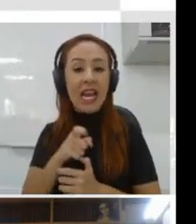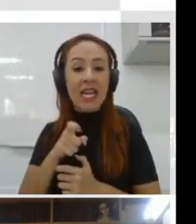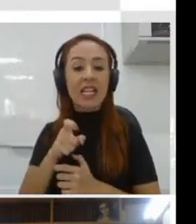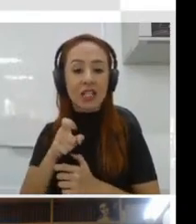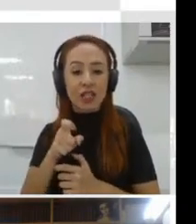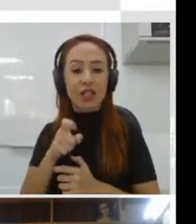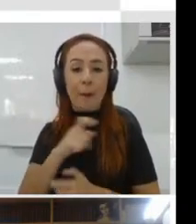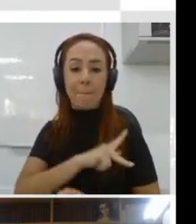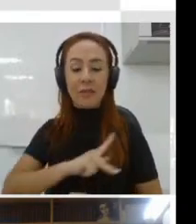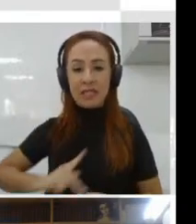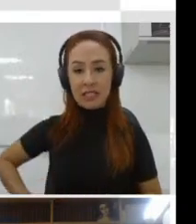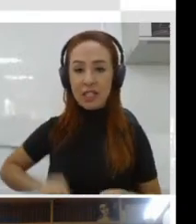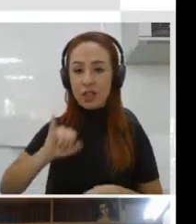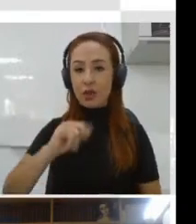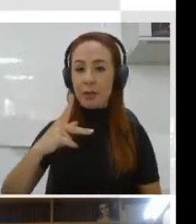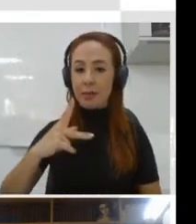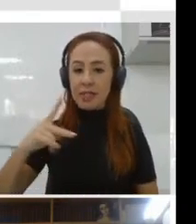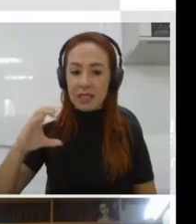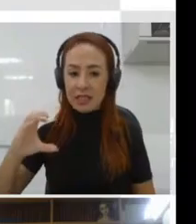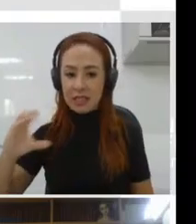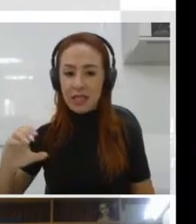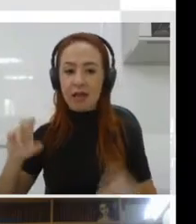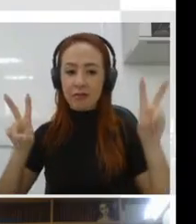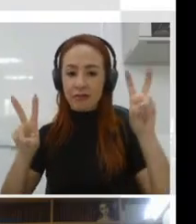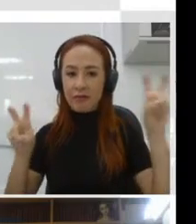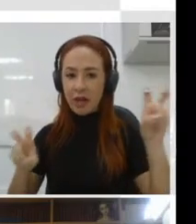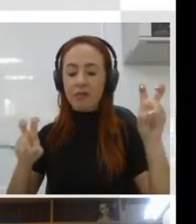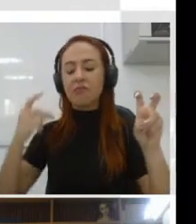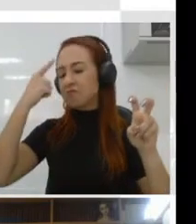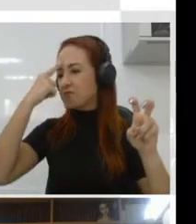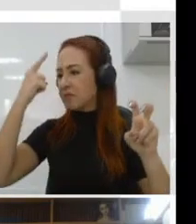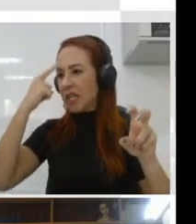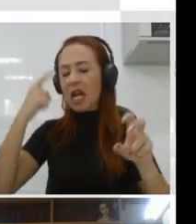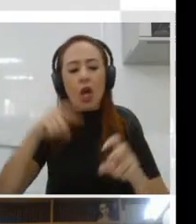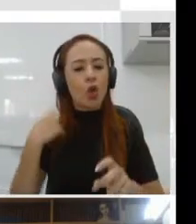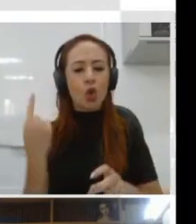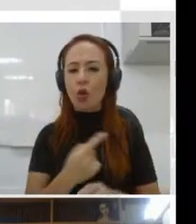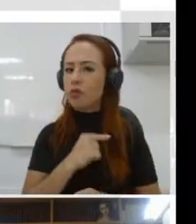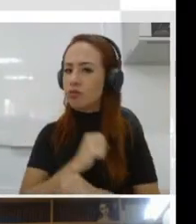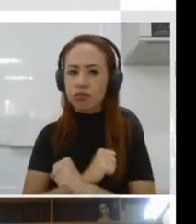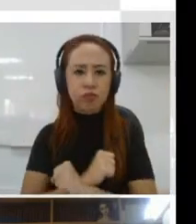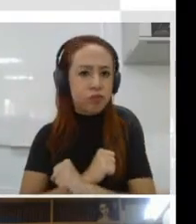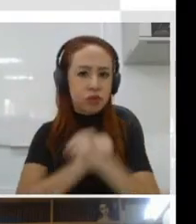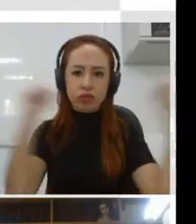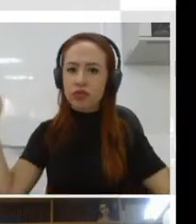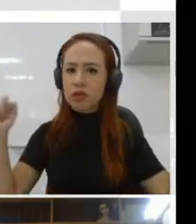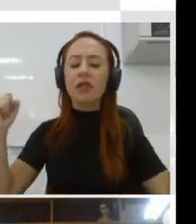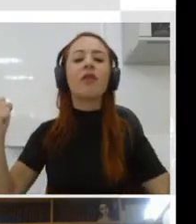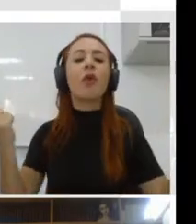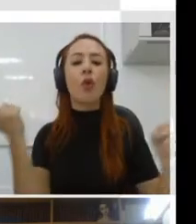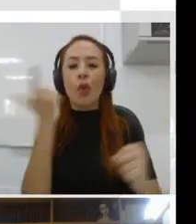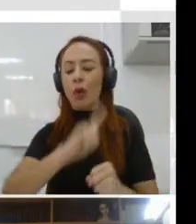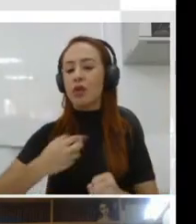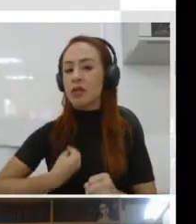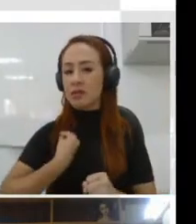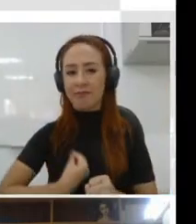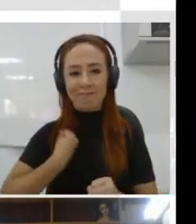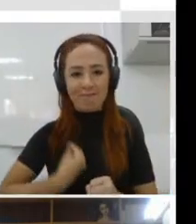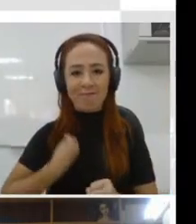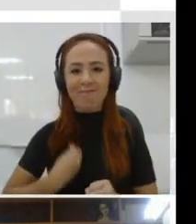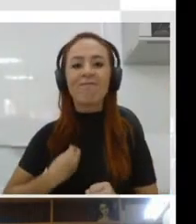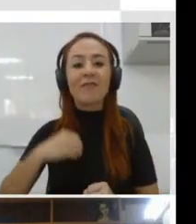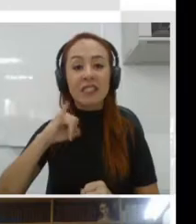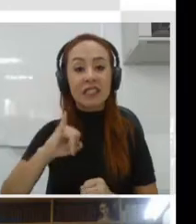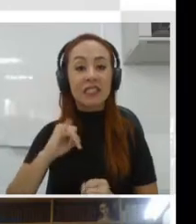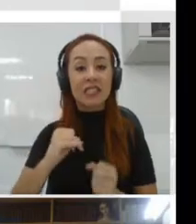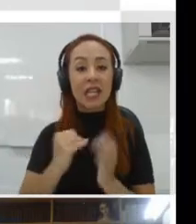Celsius e que viveremos conflitos maiores, né? Então, basicamente, é isso. Nós temos que estar nessa trajetória aqui, ó, ou,